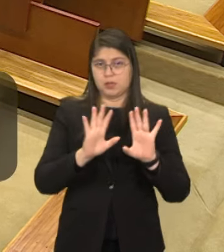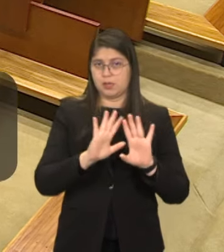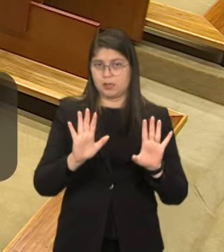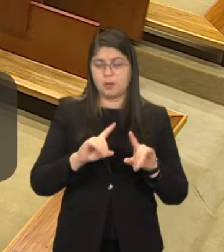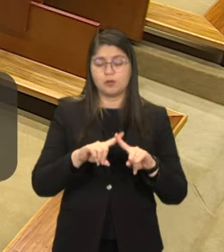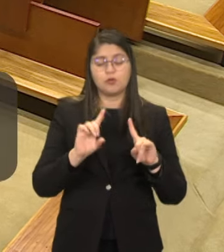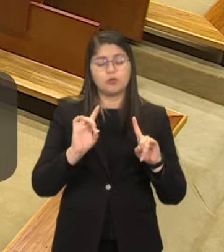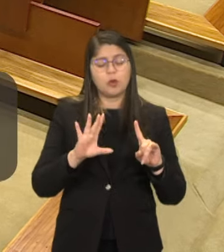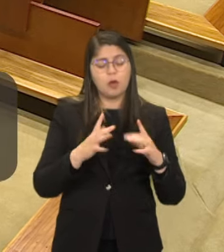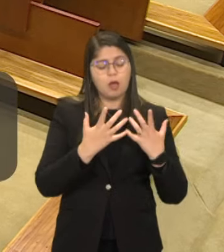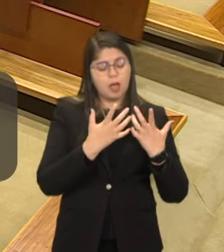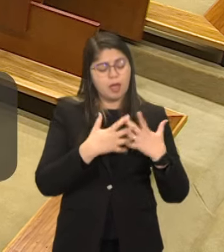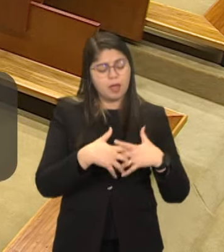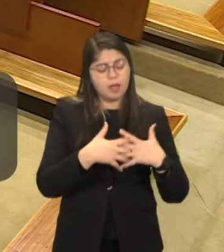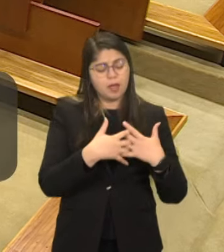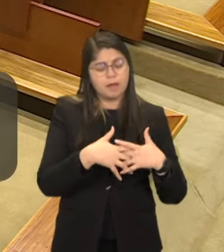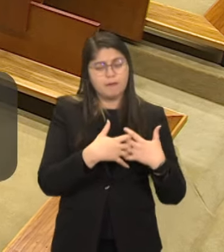refletir